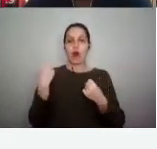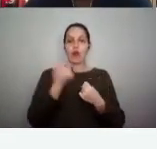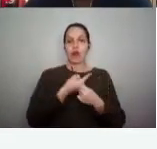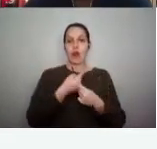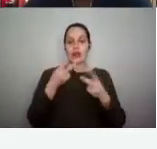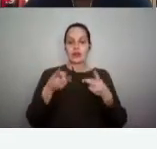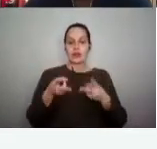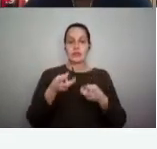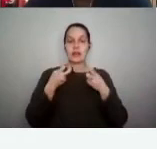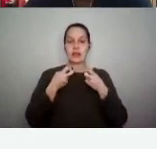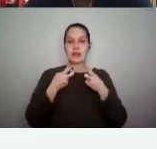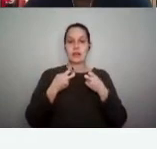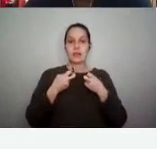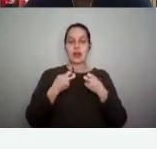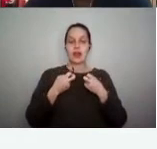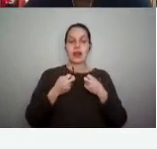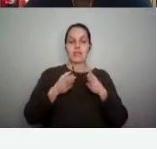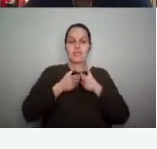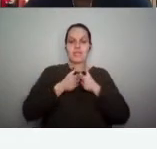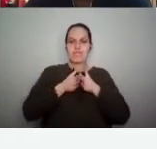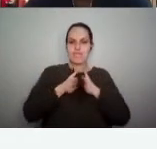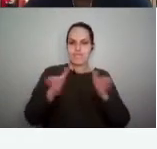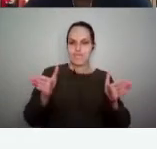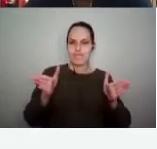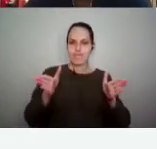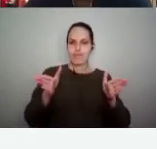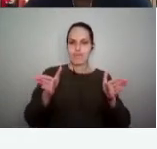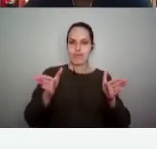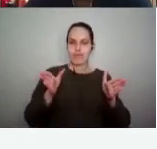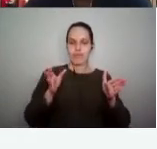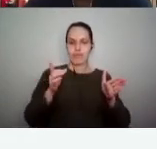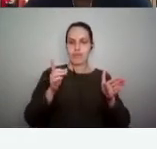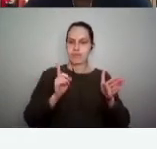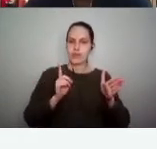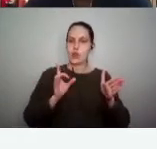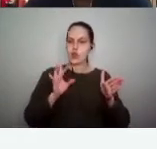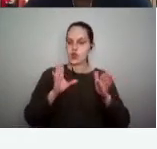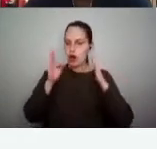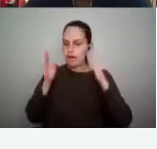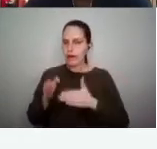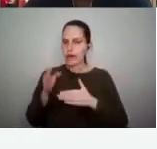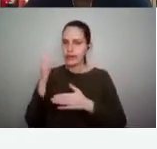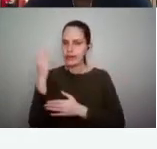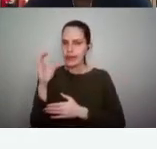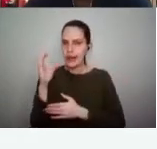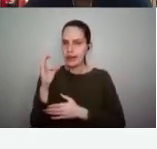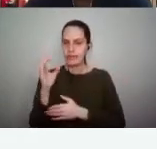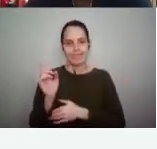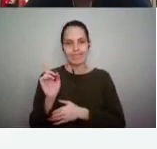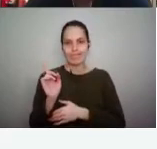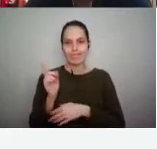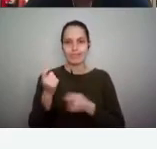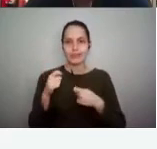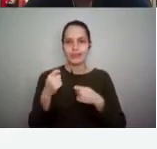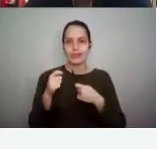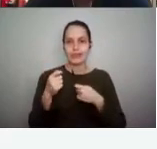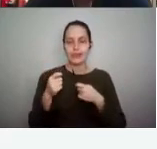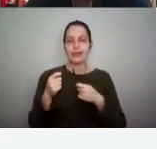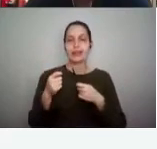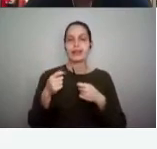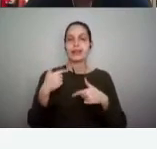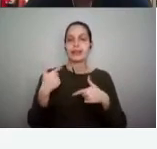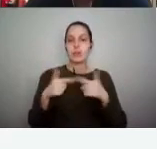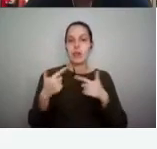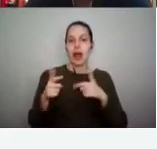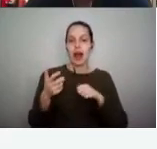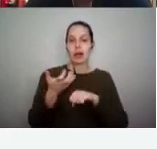problemas apenas por um lado de uma ciência, né? É preciso um trabalho muito mais cooperativo e interdisciplinar.